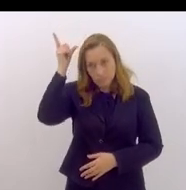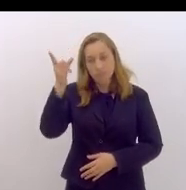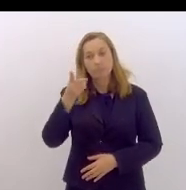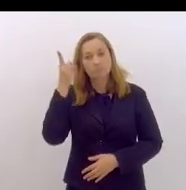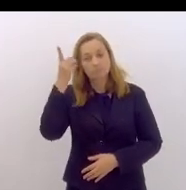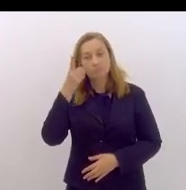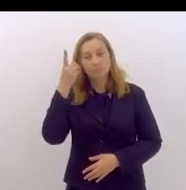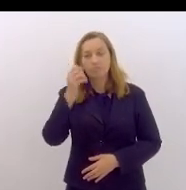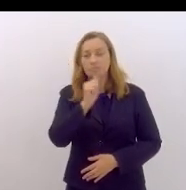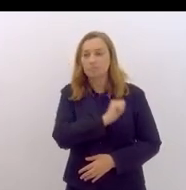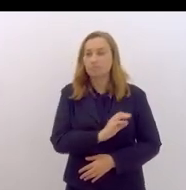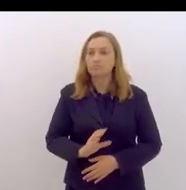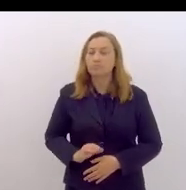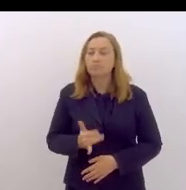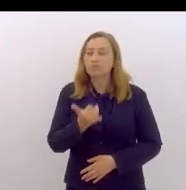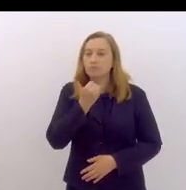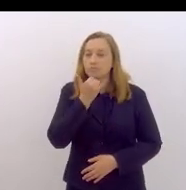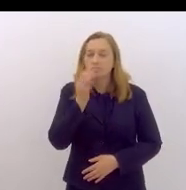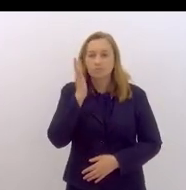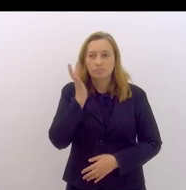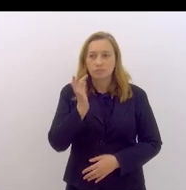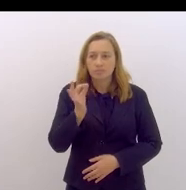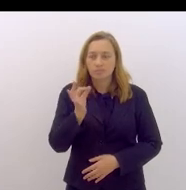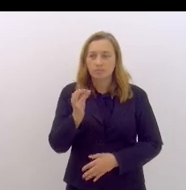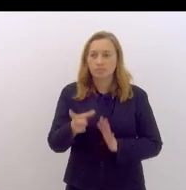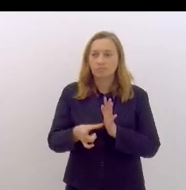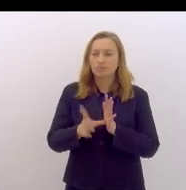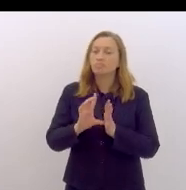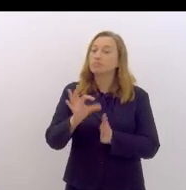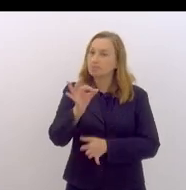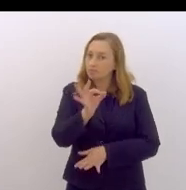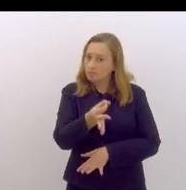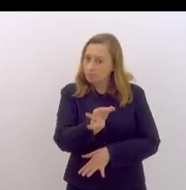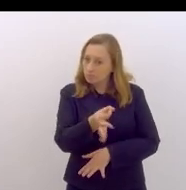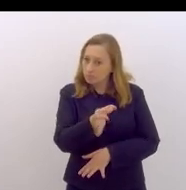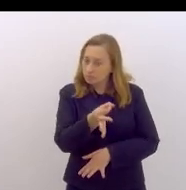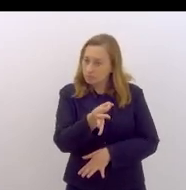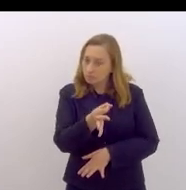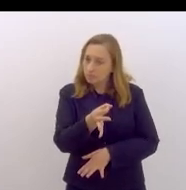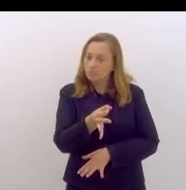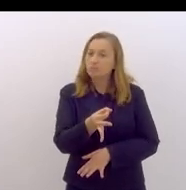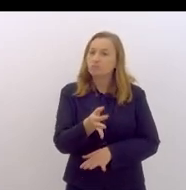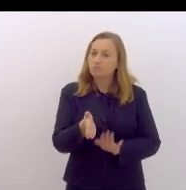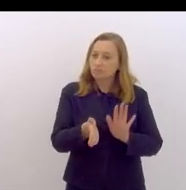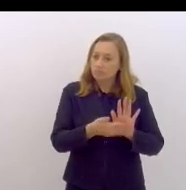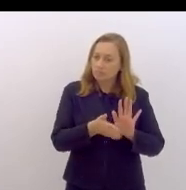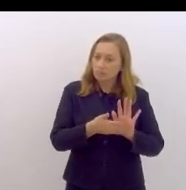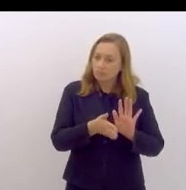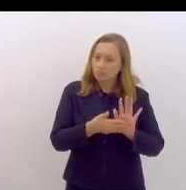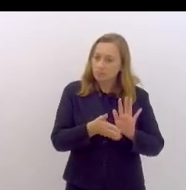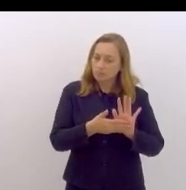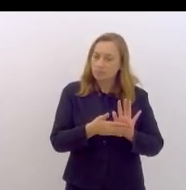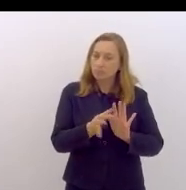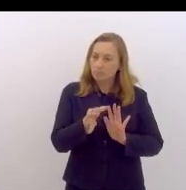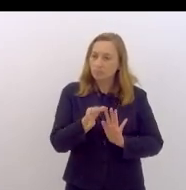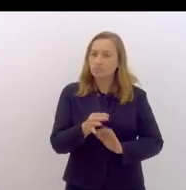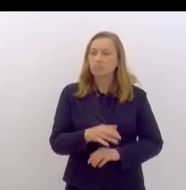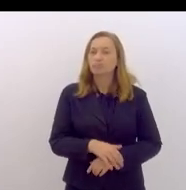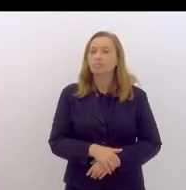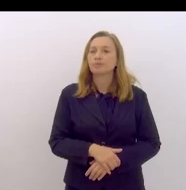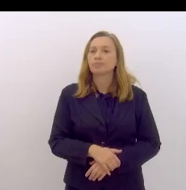pelo presidente, por questão do acordo. Vossa Excelência está correta e eu acho que o acordo é nessa linha mesmo, ou um ou